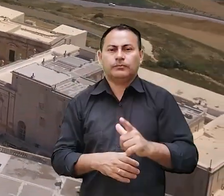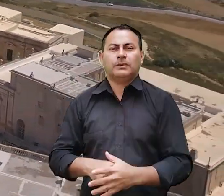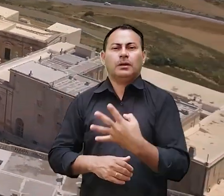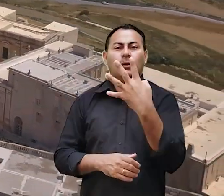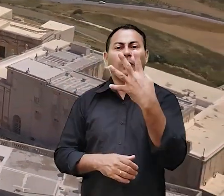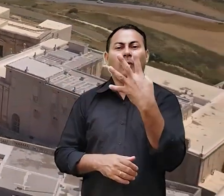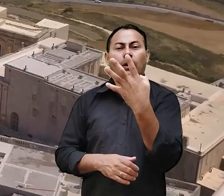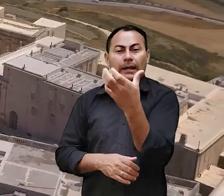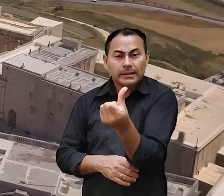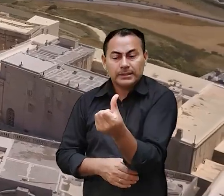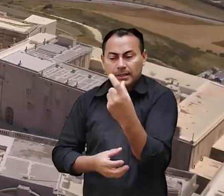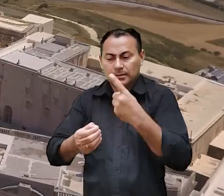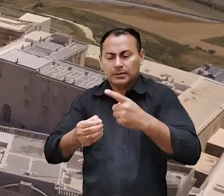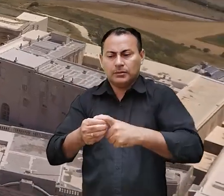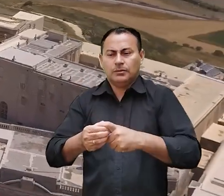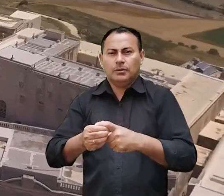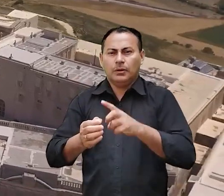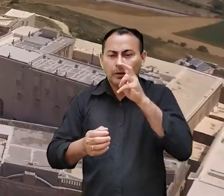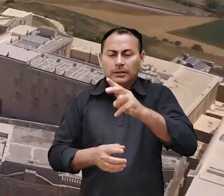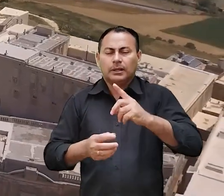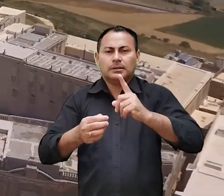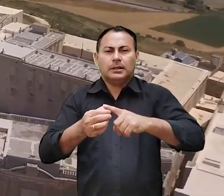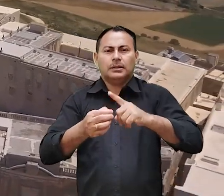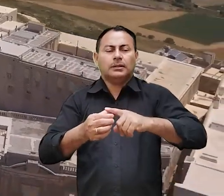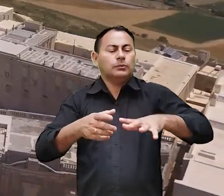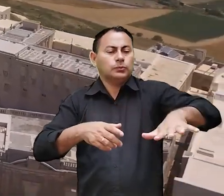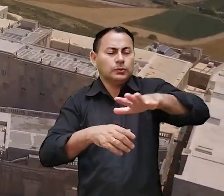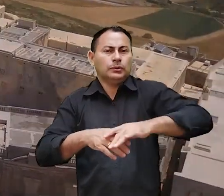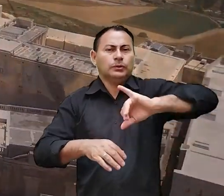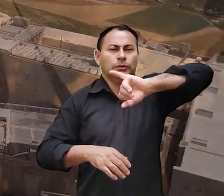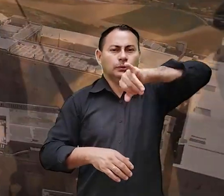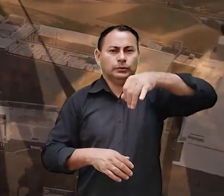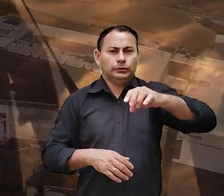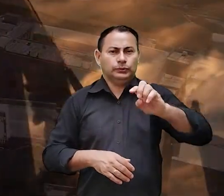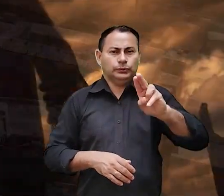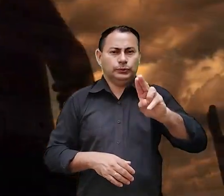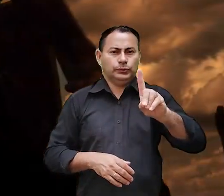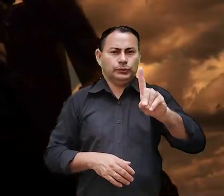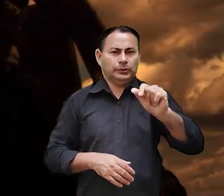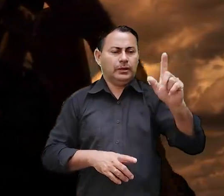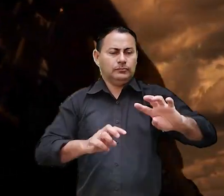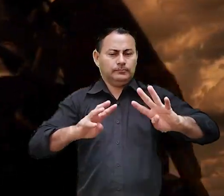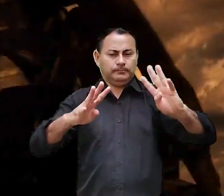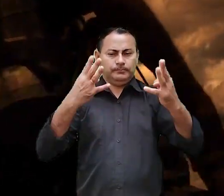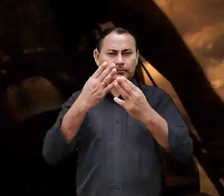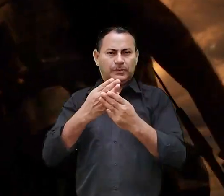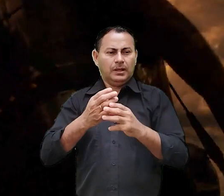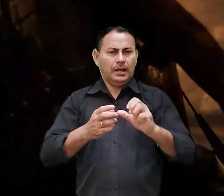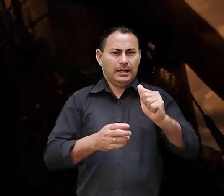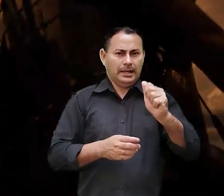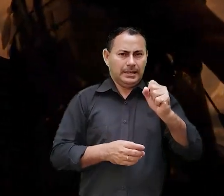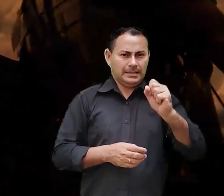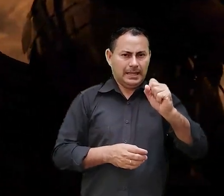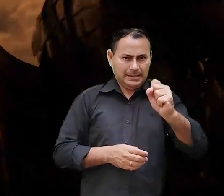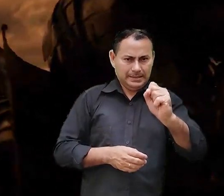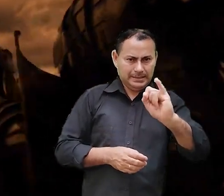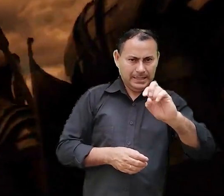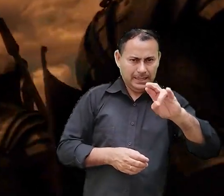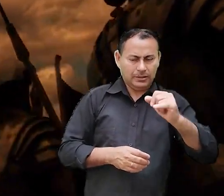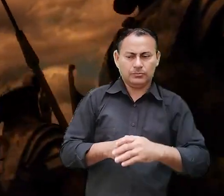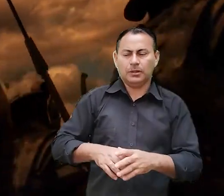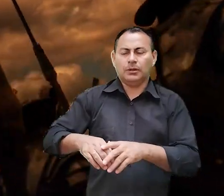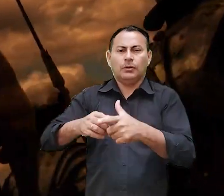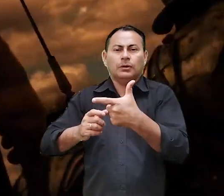conquistaram 46 cidades fortificadas em Judá o exército assírio chegou até os portões de Jerusalém e levou